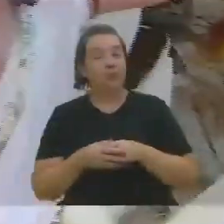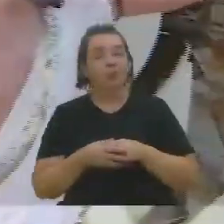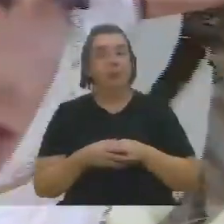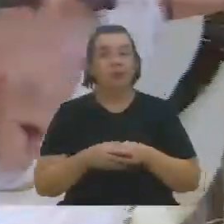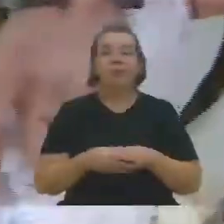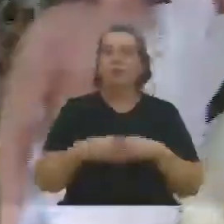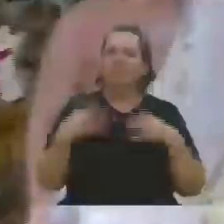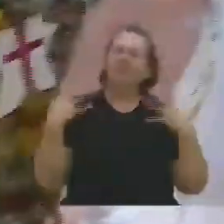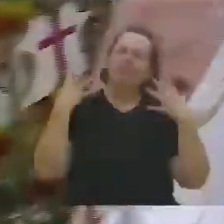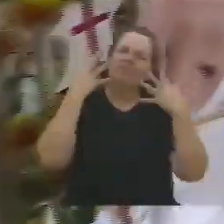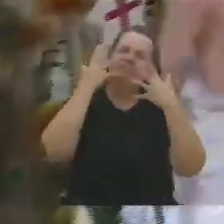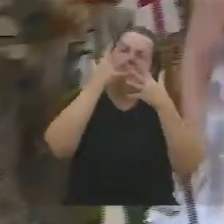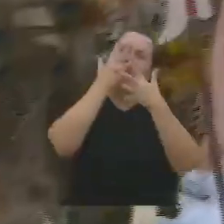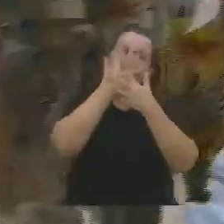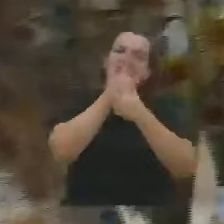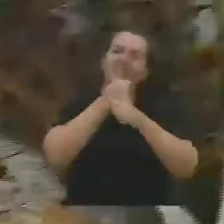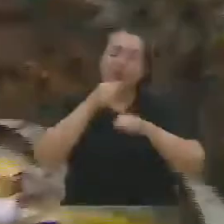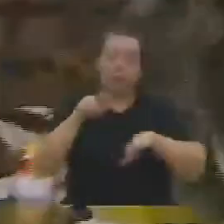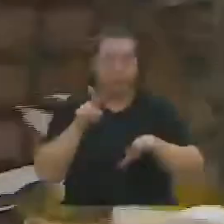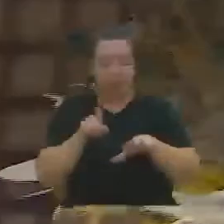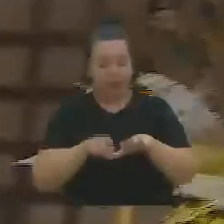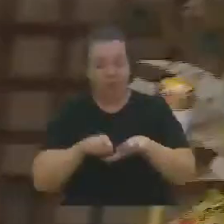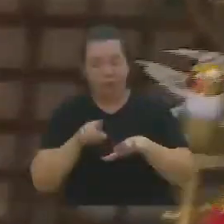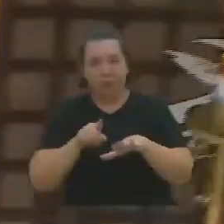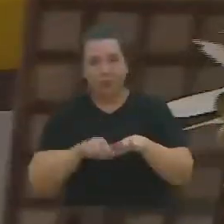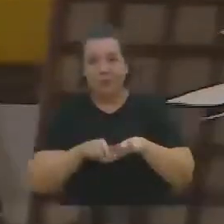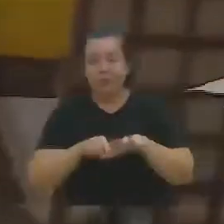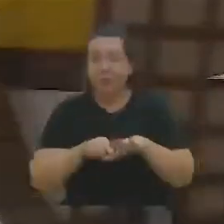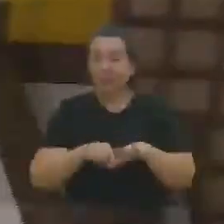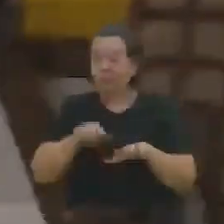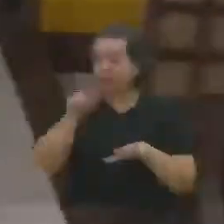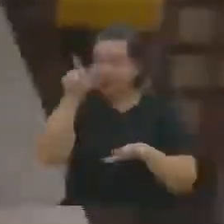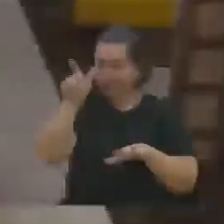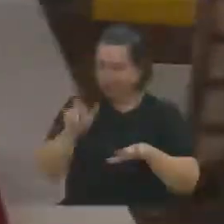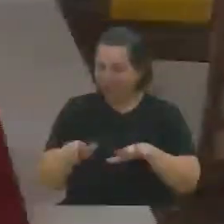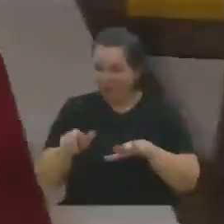Como são belos os pés do